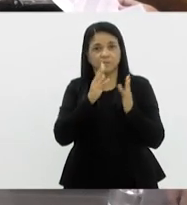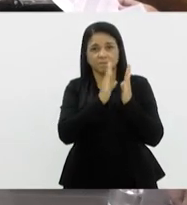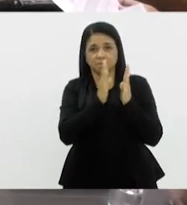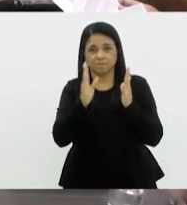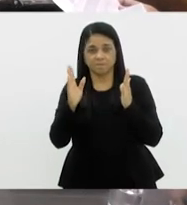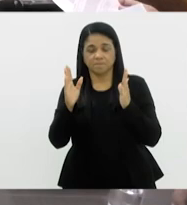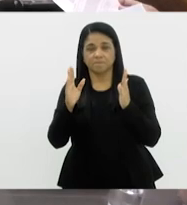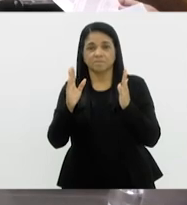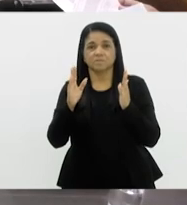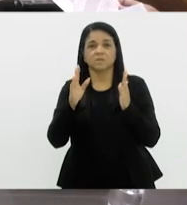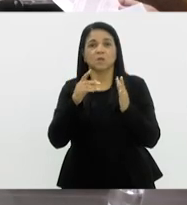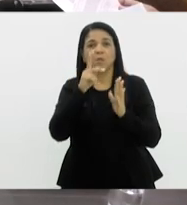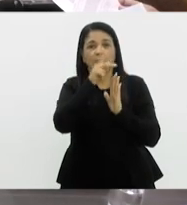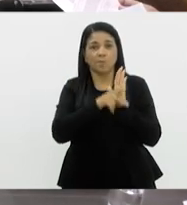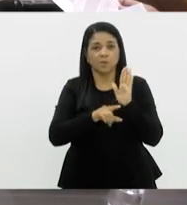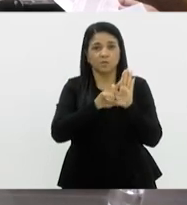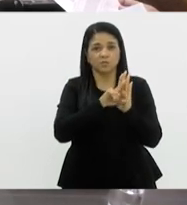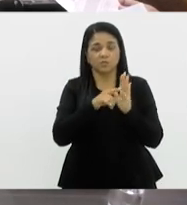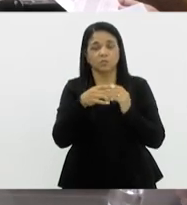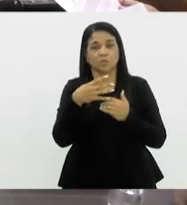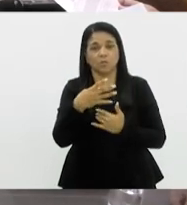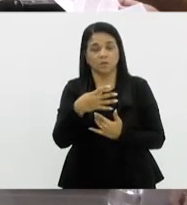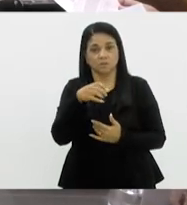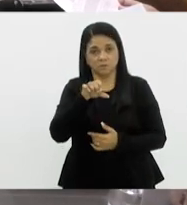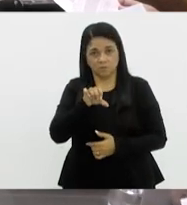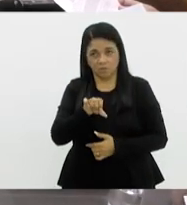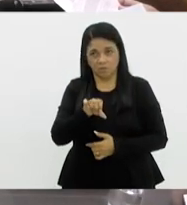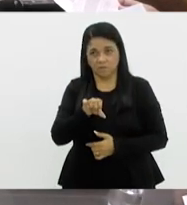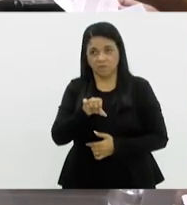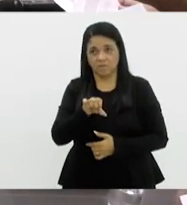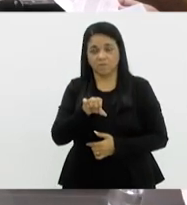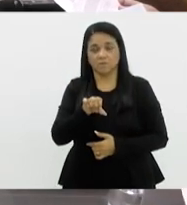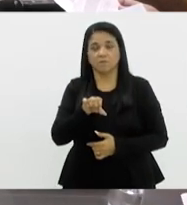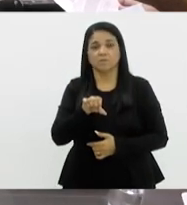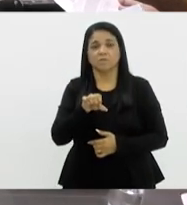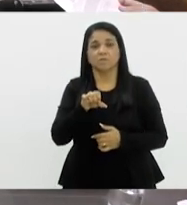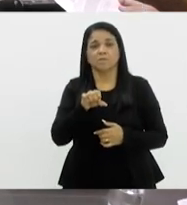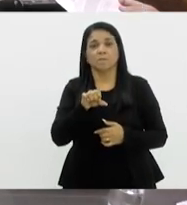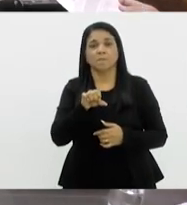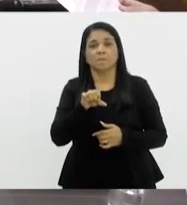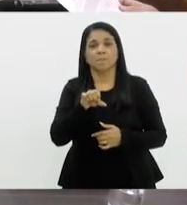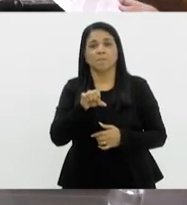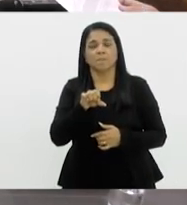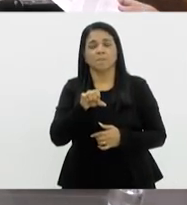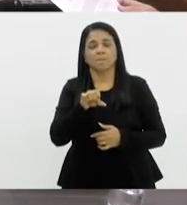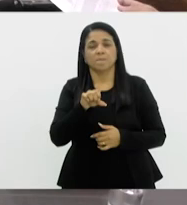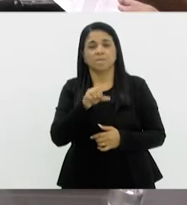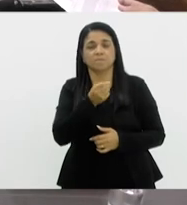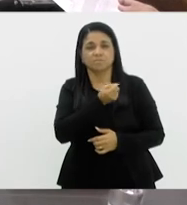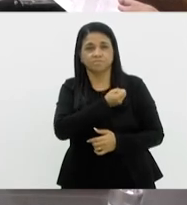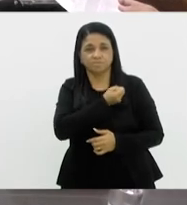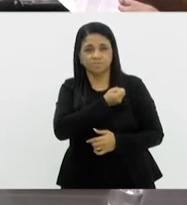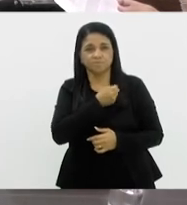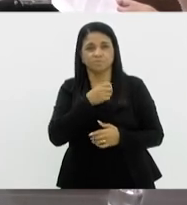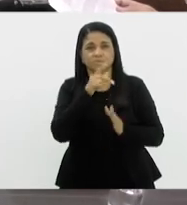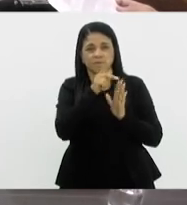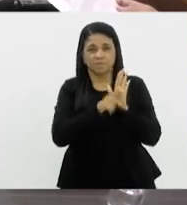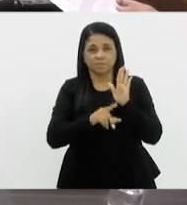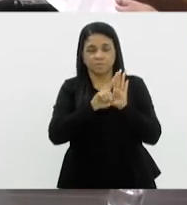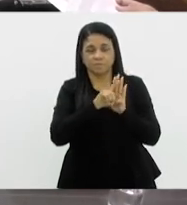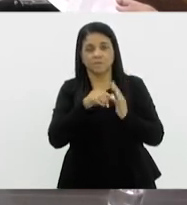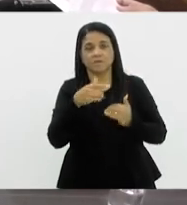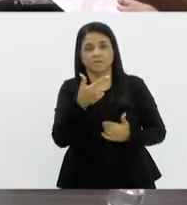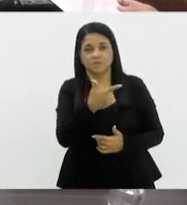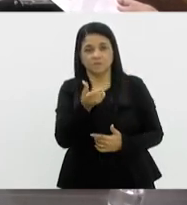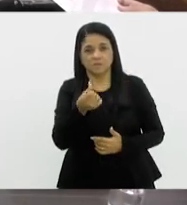para cantar o projeto 49, projeto do é o item da pauta, é o projeto de lei 2664